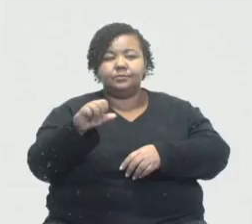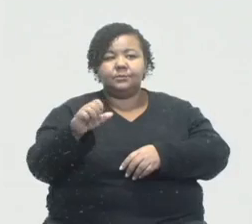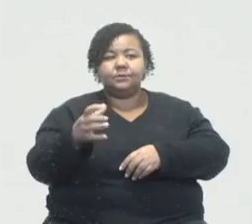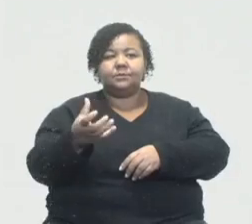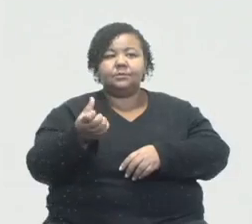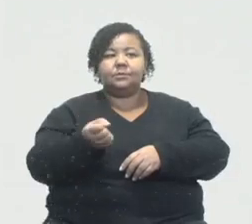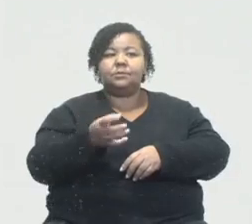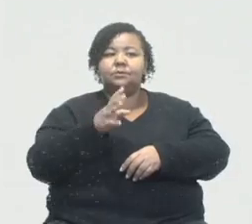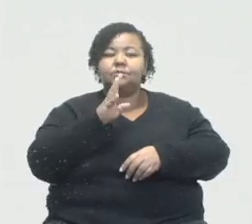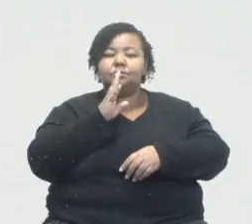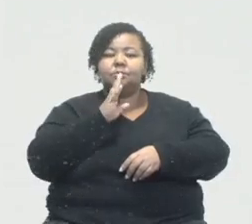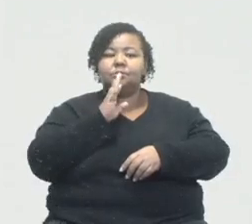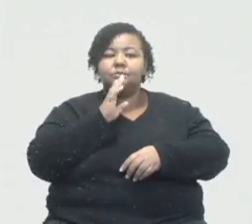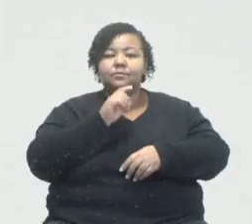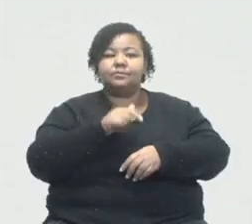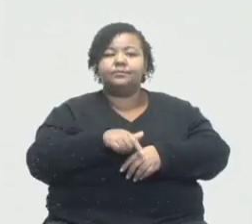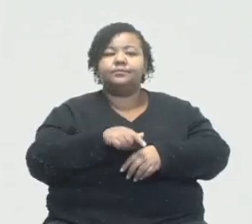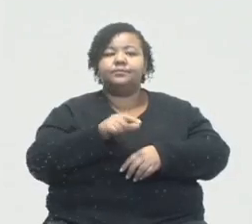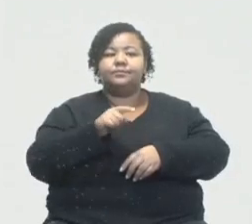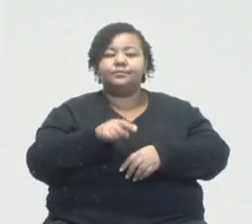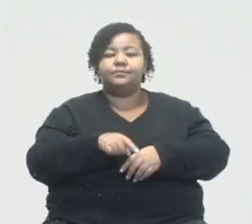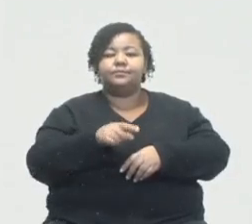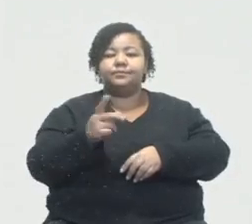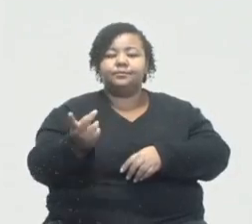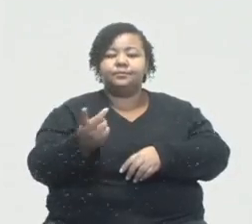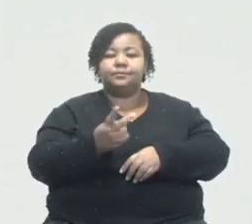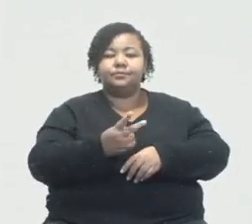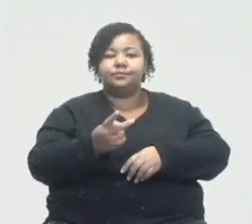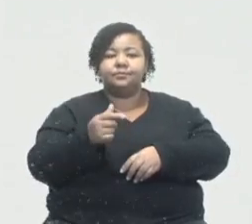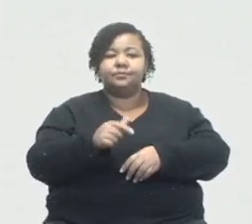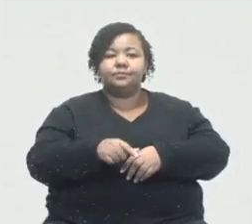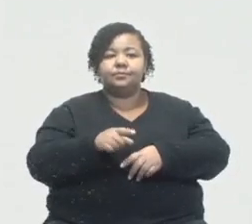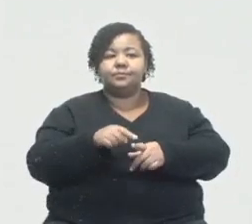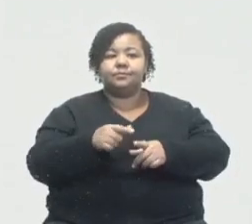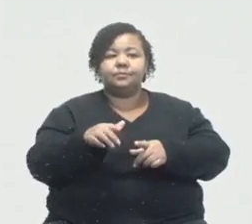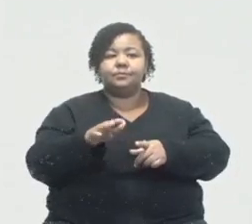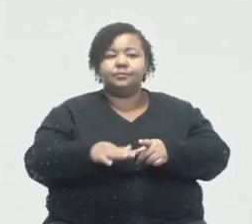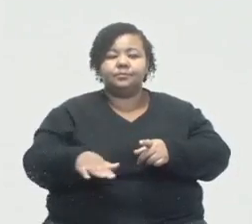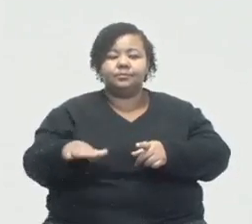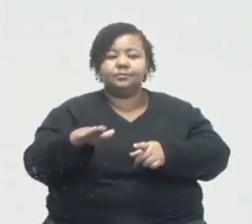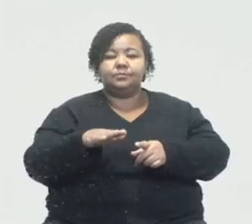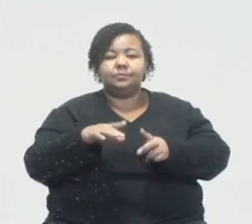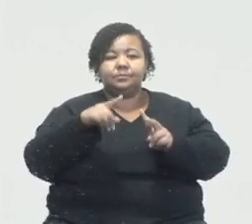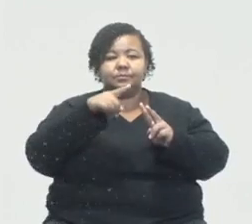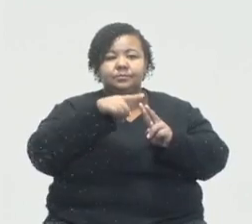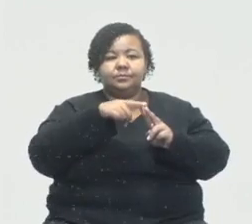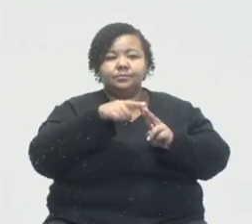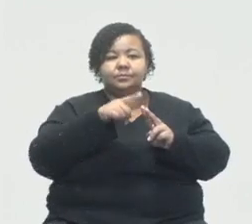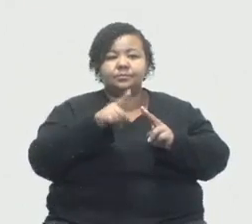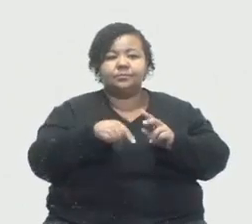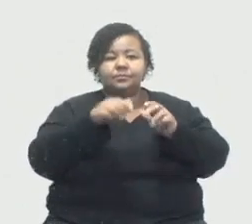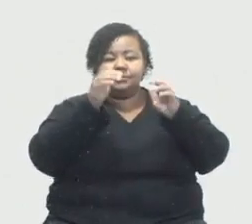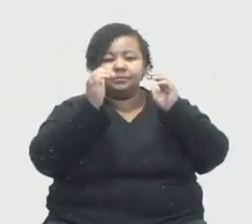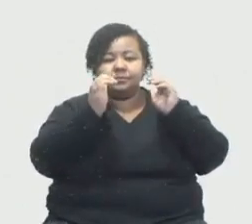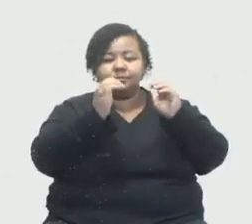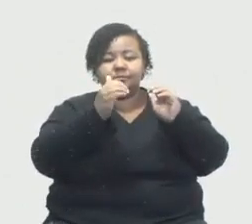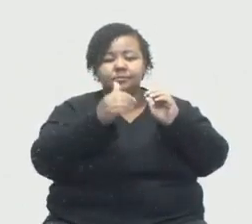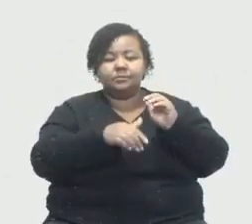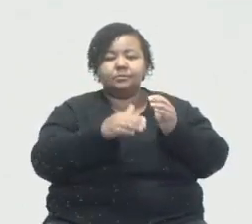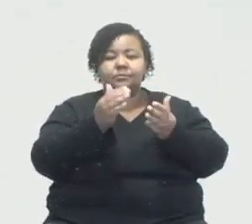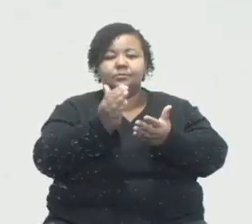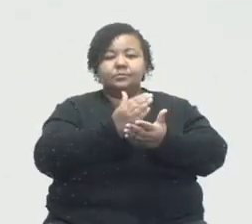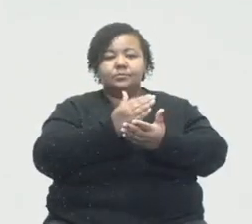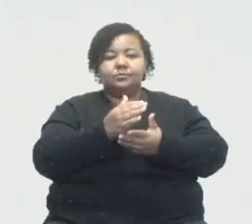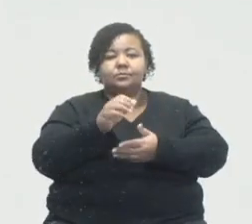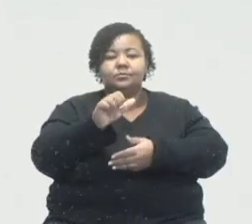Então, como aqui nós temos que essas 2 operações, nós temos que um espaço é vetorial se forem satisfeitos, ou seja,